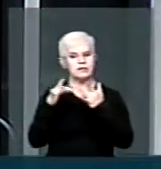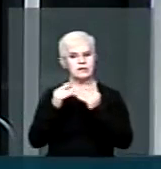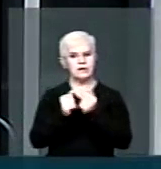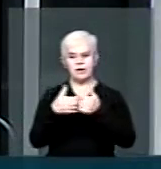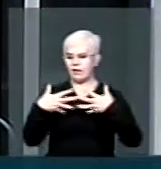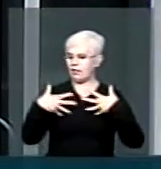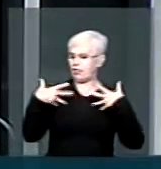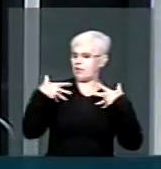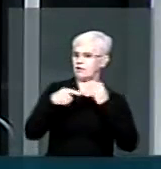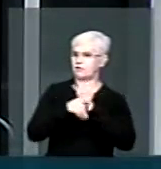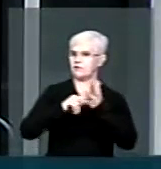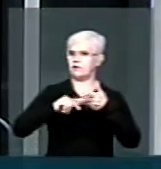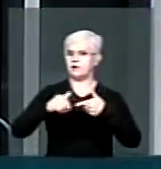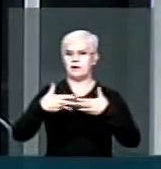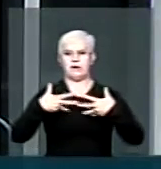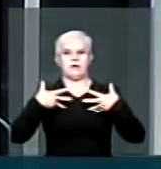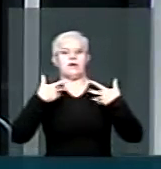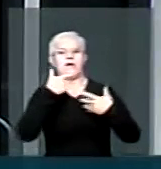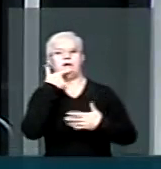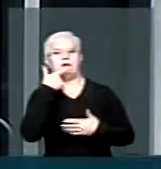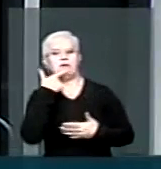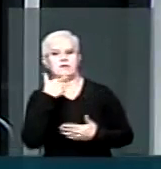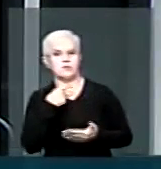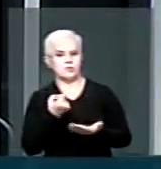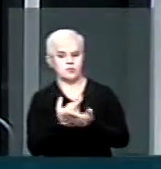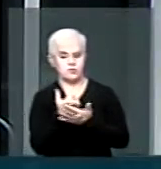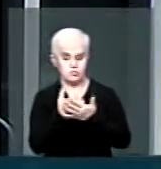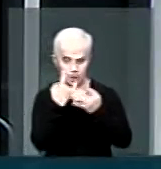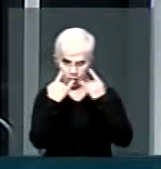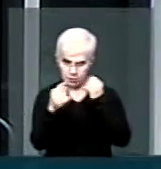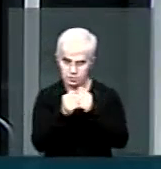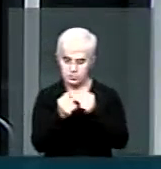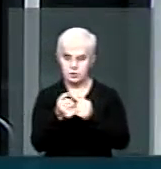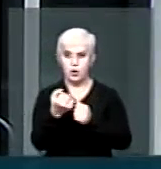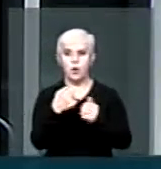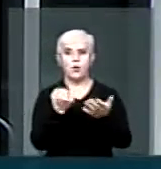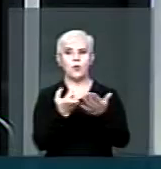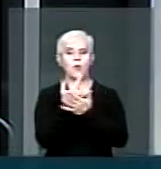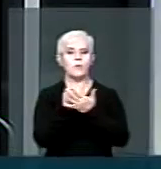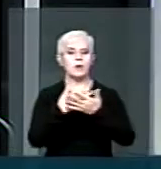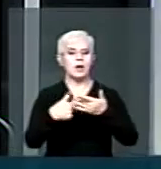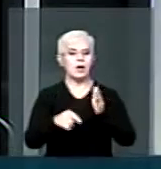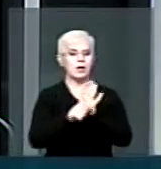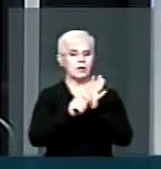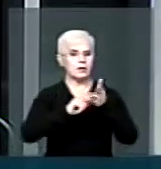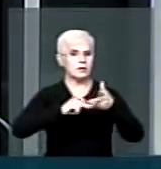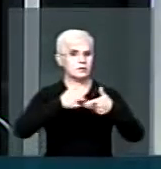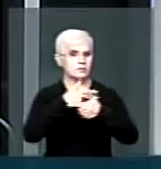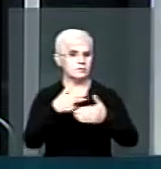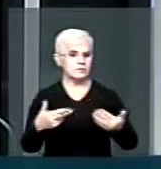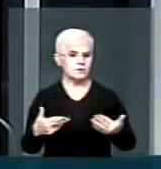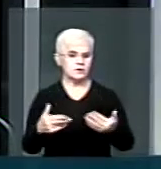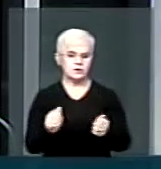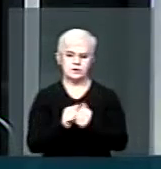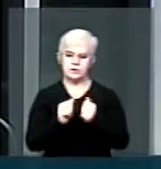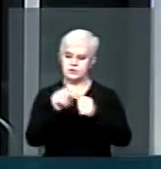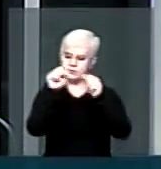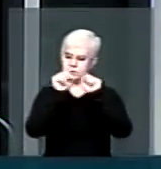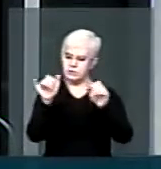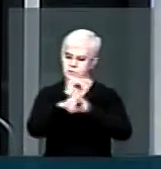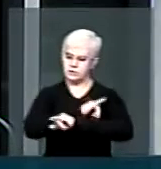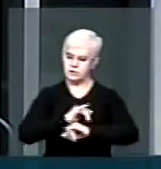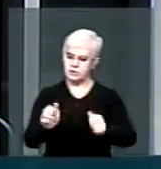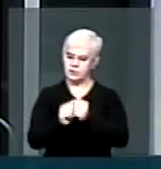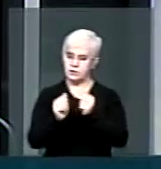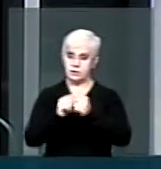muitas vezes esse prazer vem pelo consumo de bens ou consumo de drogas. De acordo com o Sistema Integrado de